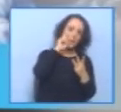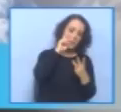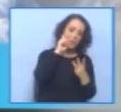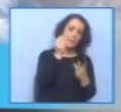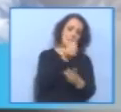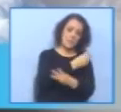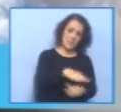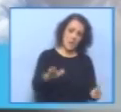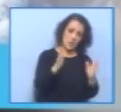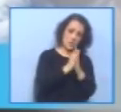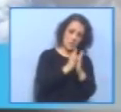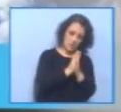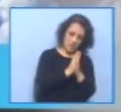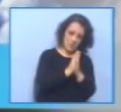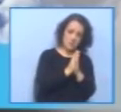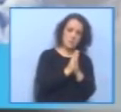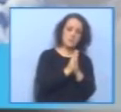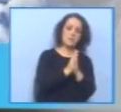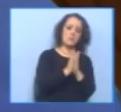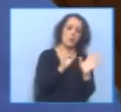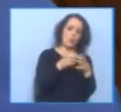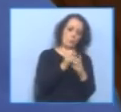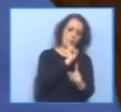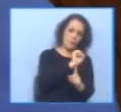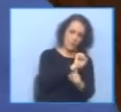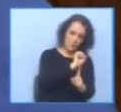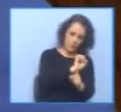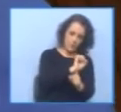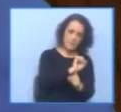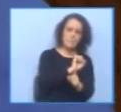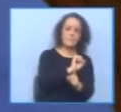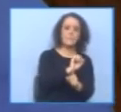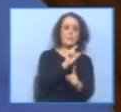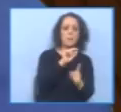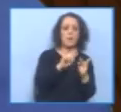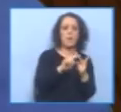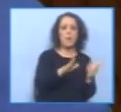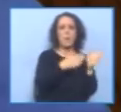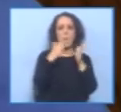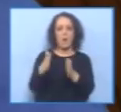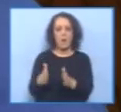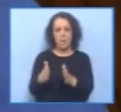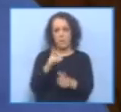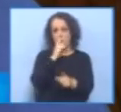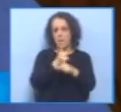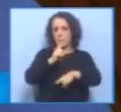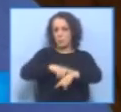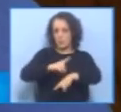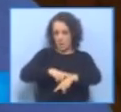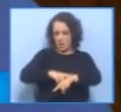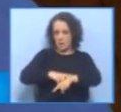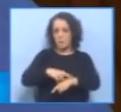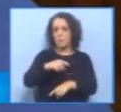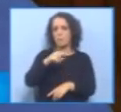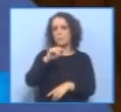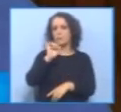crianças, onde o catequista tem o seu grupo de catequese. Por outro lado, temos em simultâneo a catequese